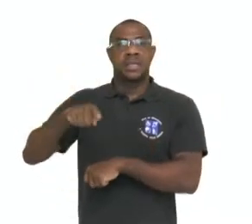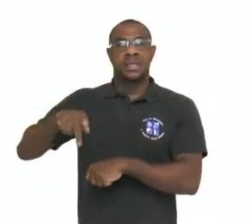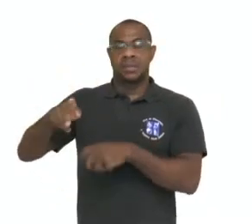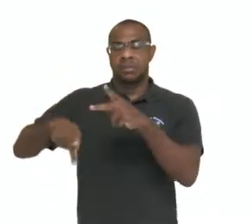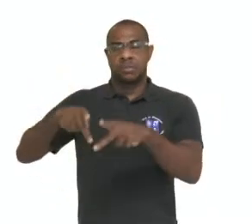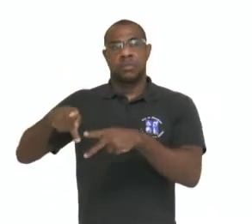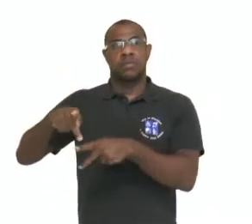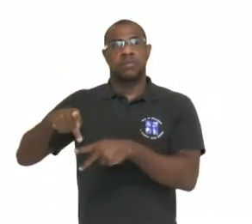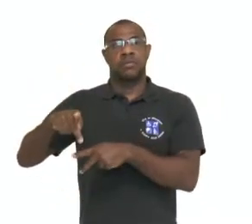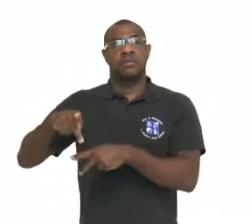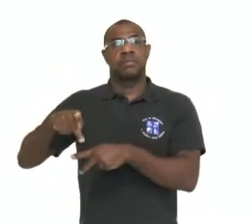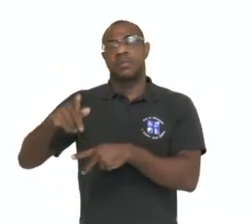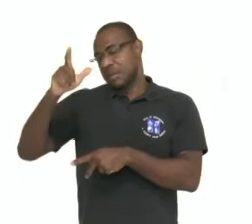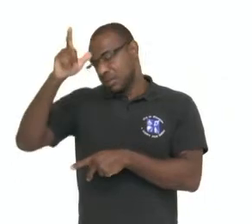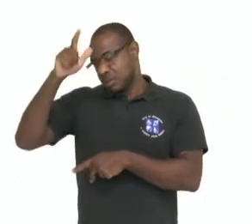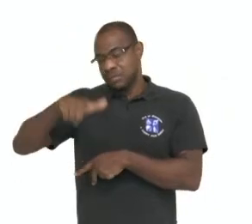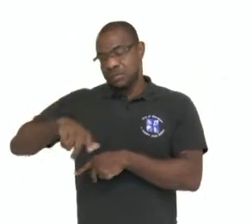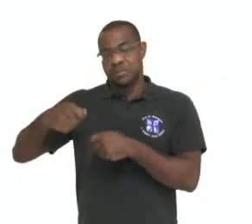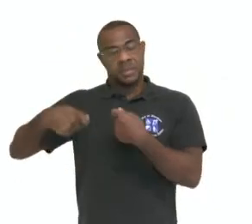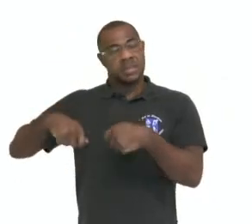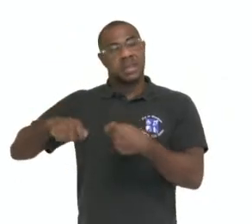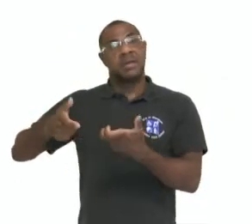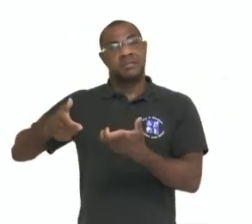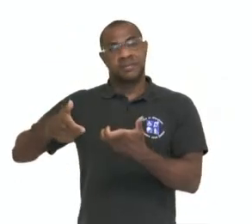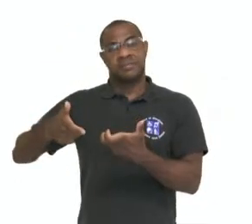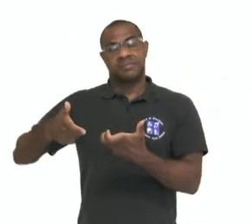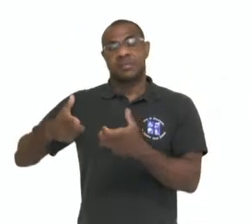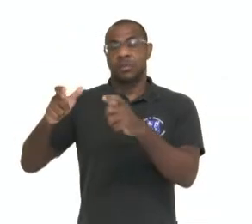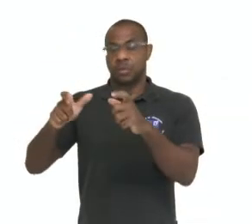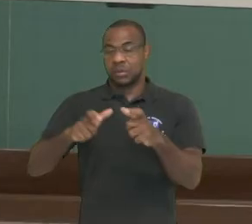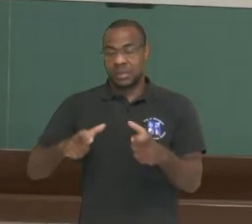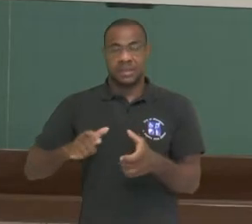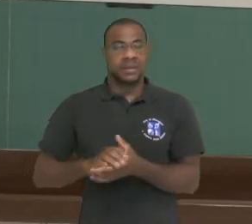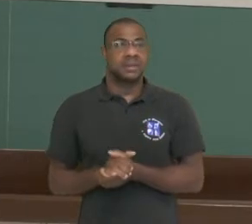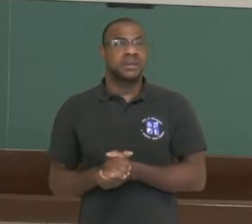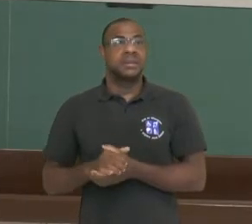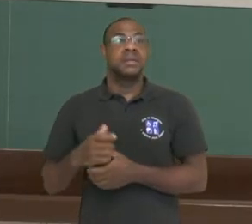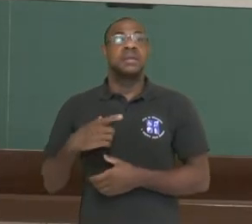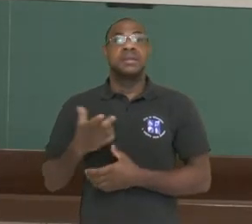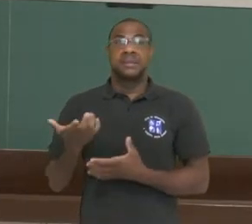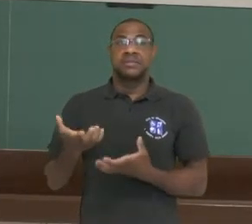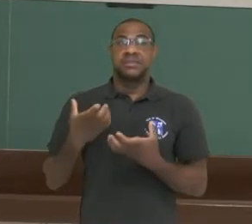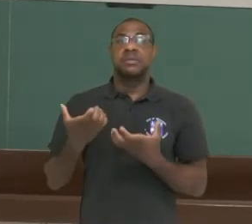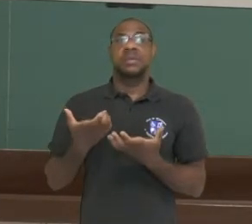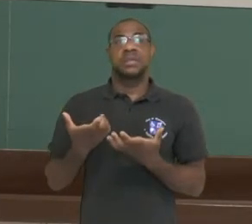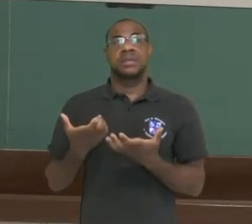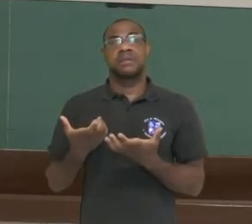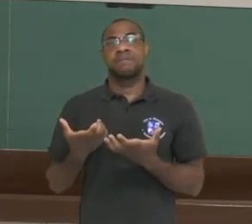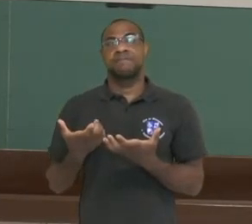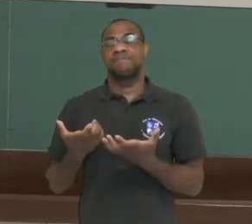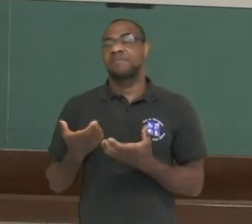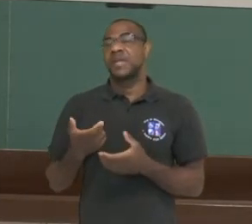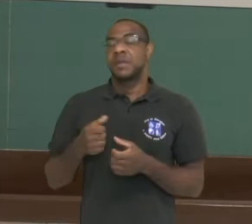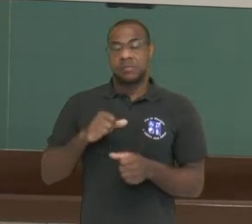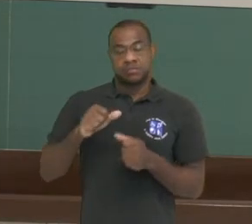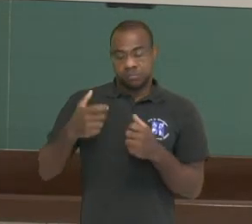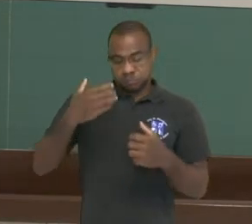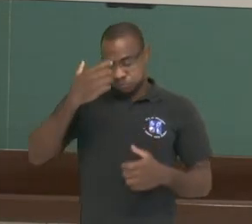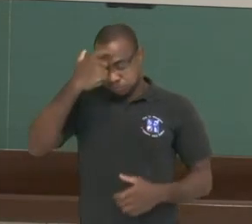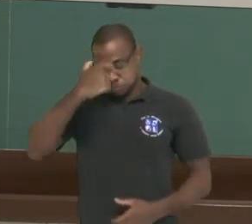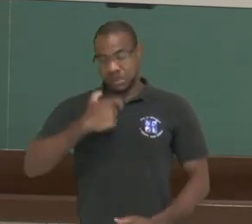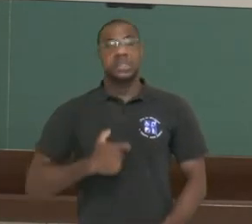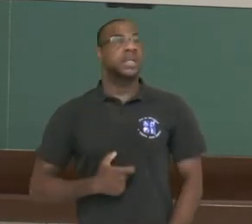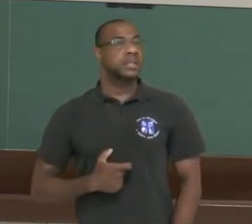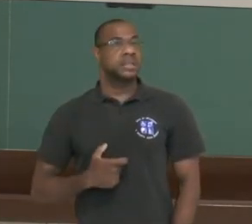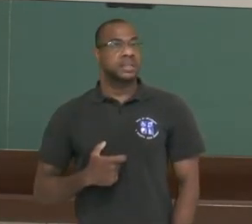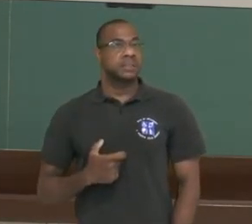soldados próximo às suas fronteiras, que foi o que o professor Roberto comentou, recebiam uma espécie de cidadania limitada para que esses povos bárbaros, povos germânicos, né, melhor